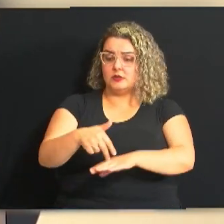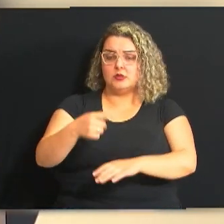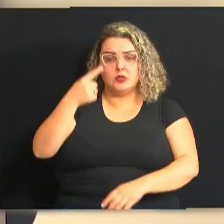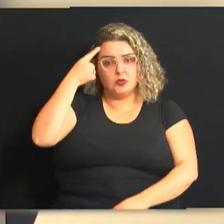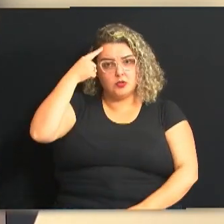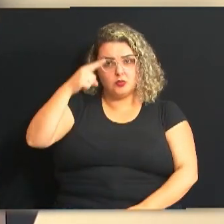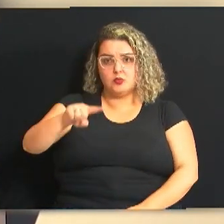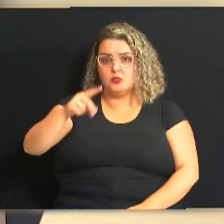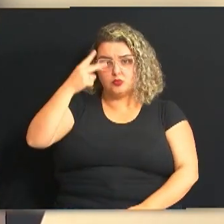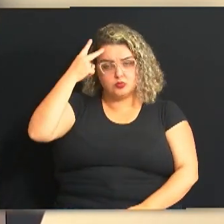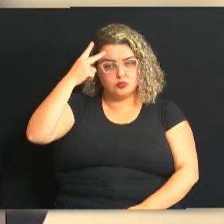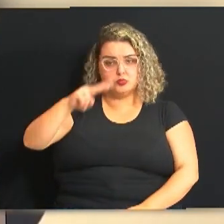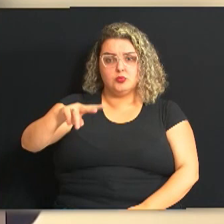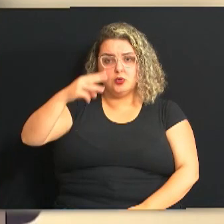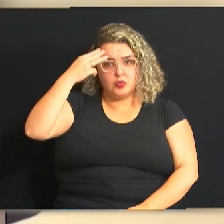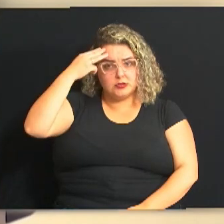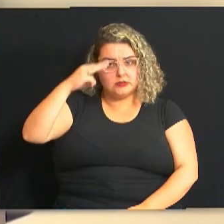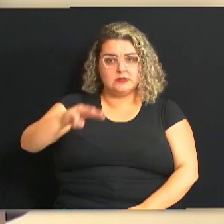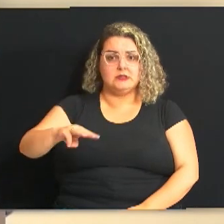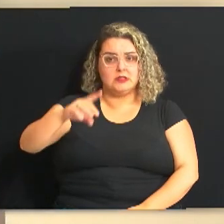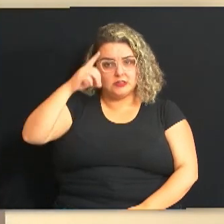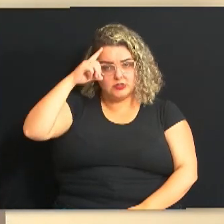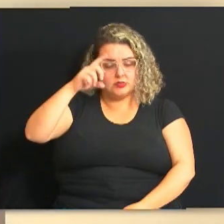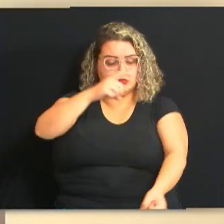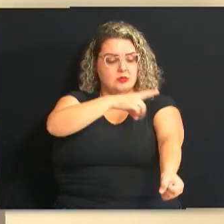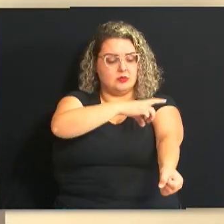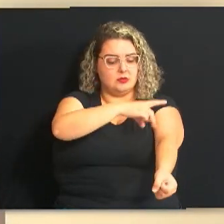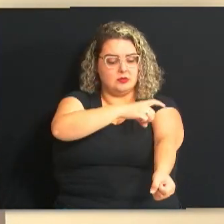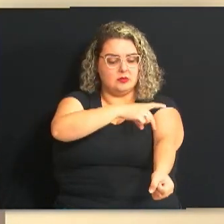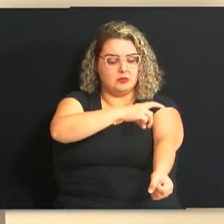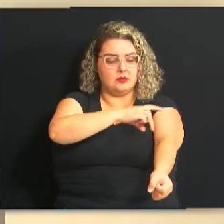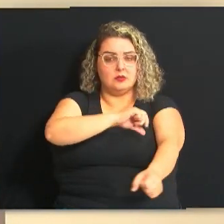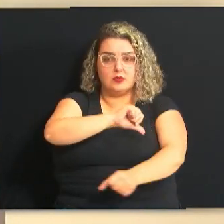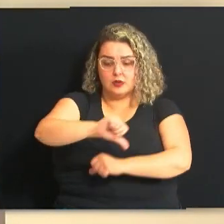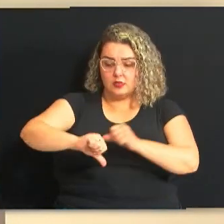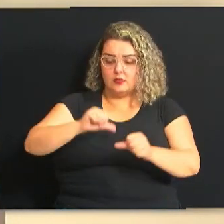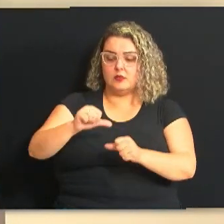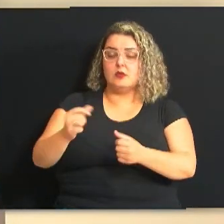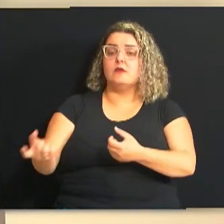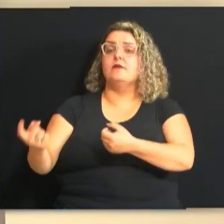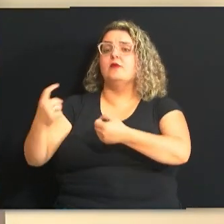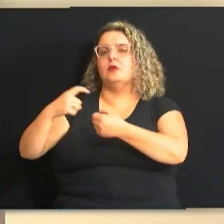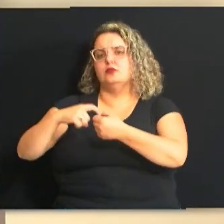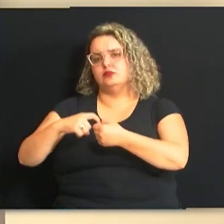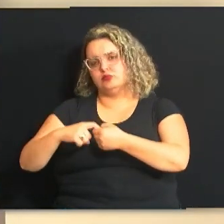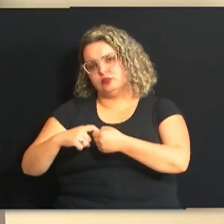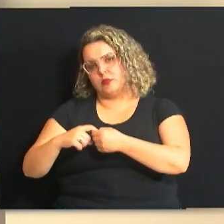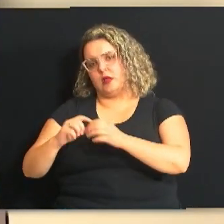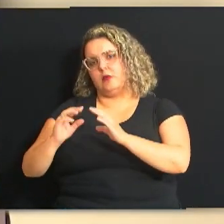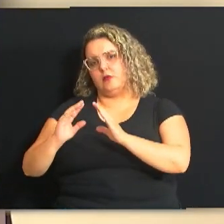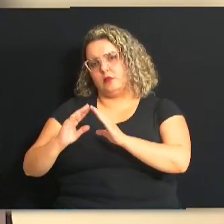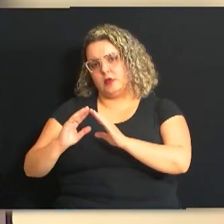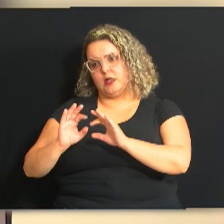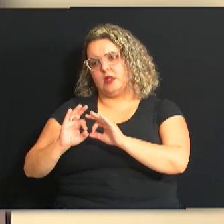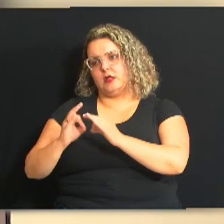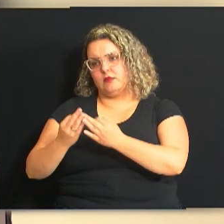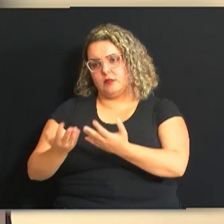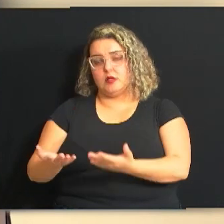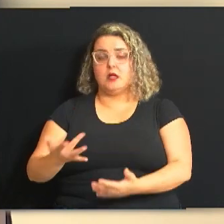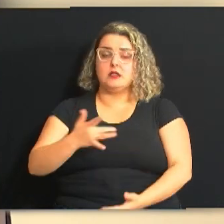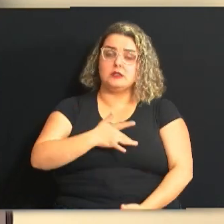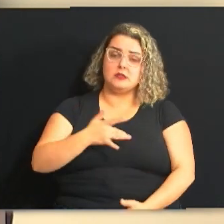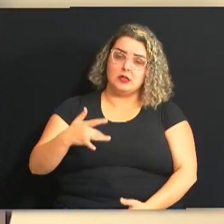dias, tomar medicação, se recompor e voltar para o seio da família. A saúde